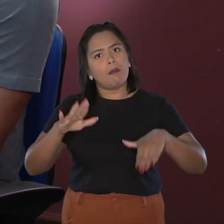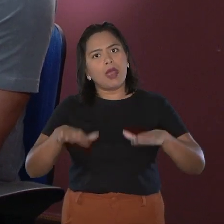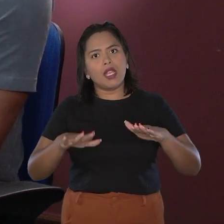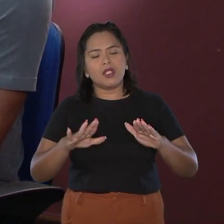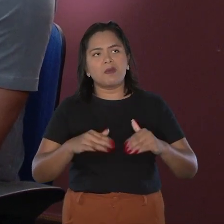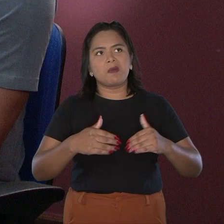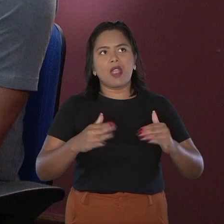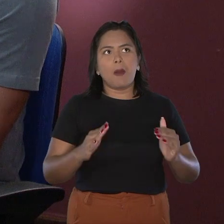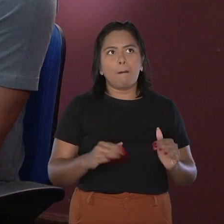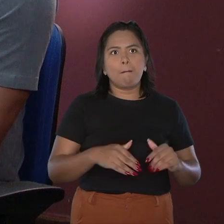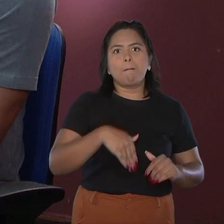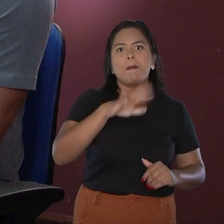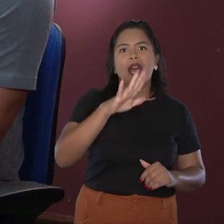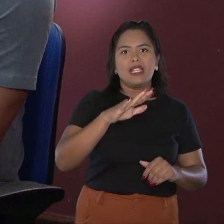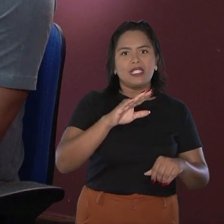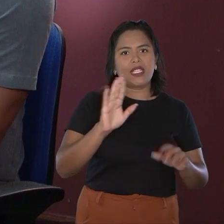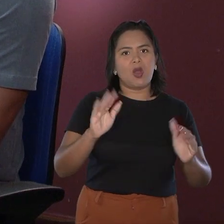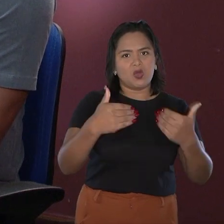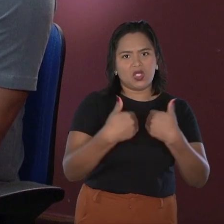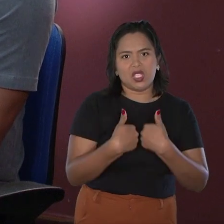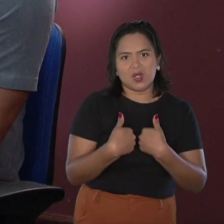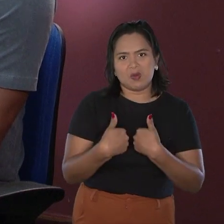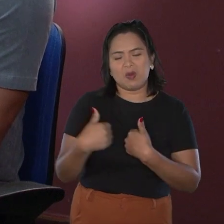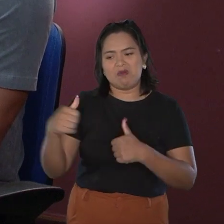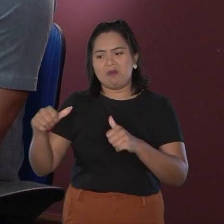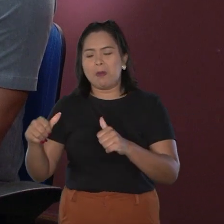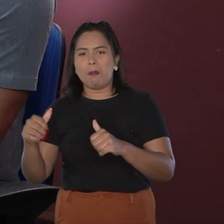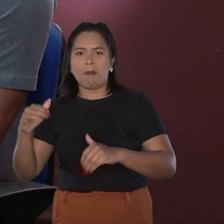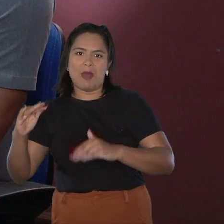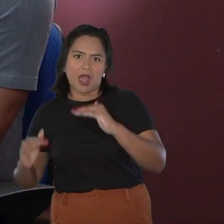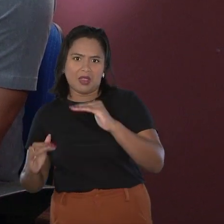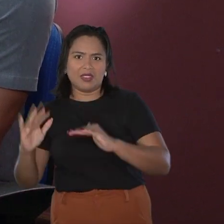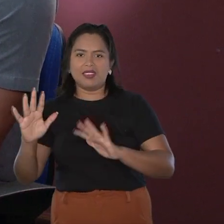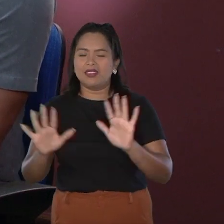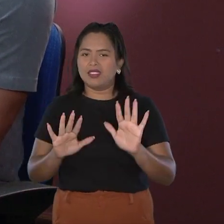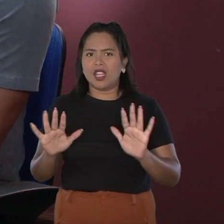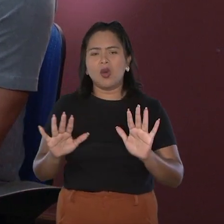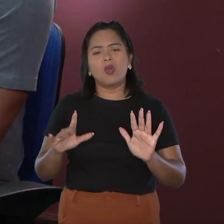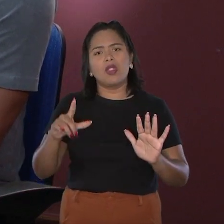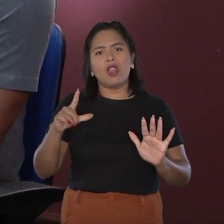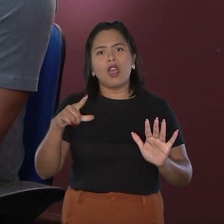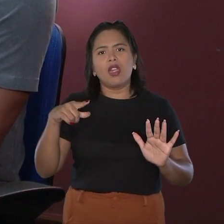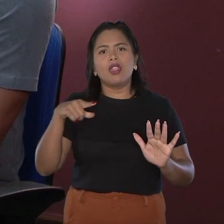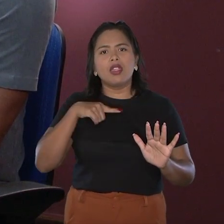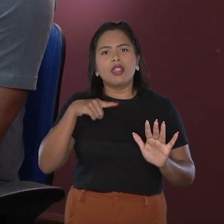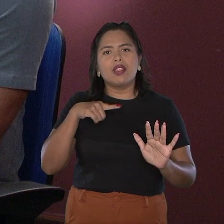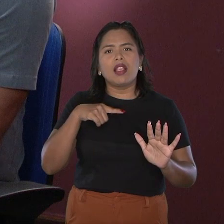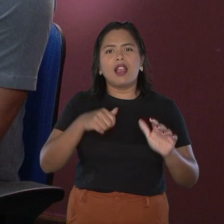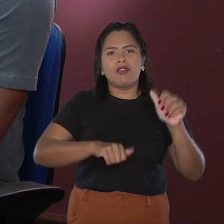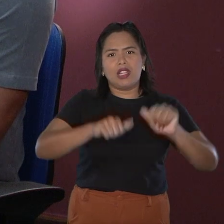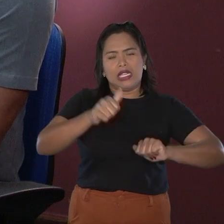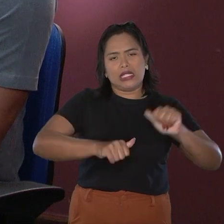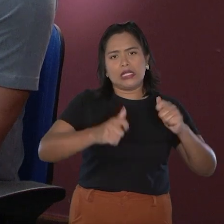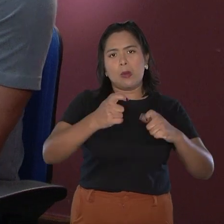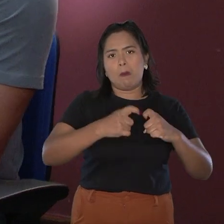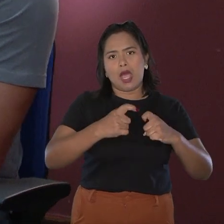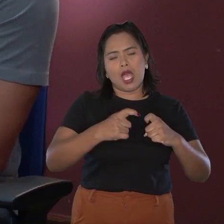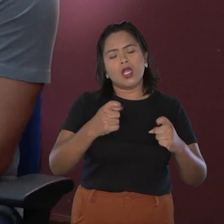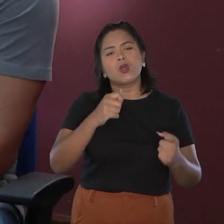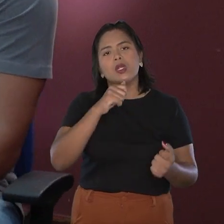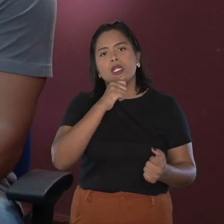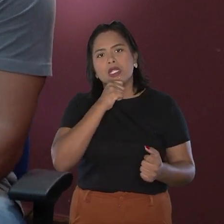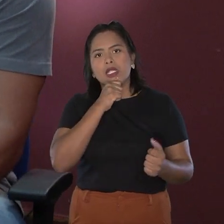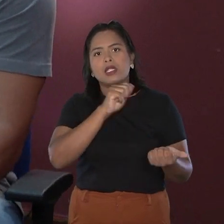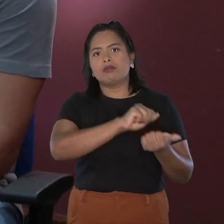autista e no início desse ano a gente teve uma mudança na classificação que ainda tá saindo adaptada né isso exatamente os três